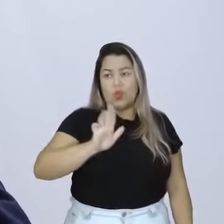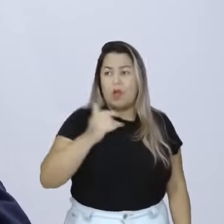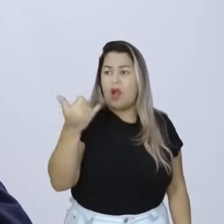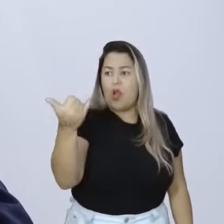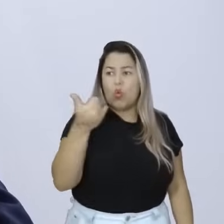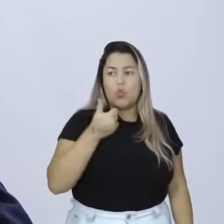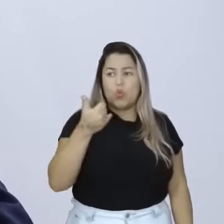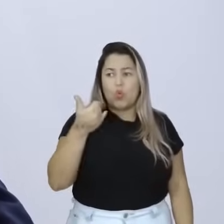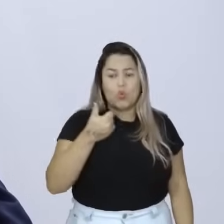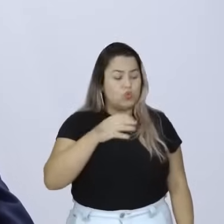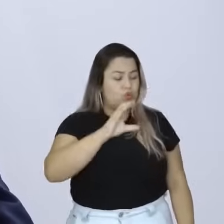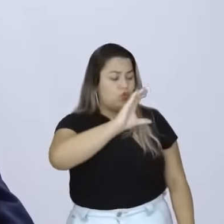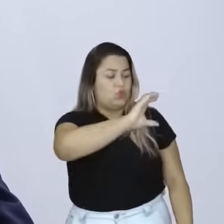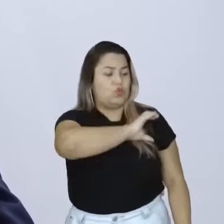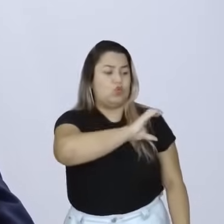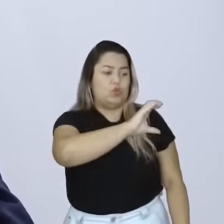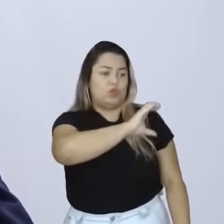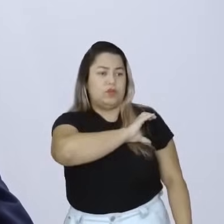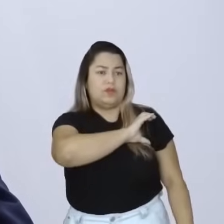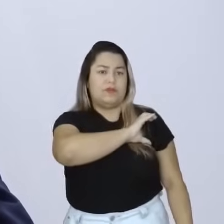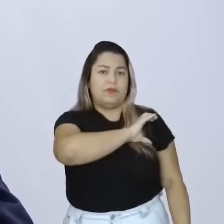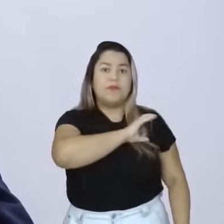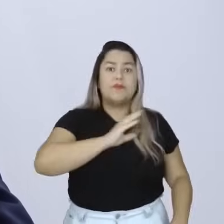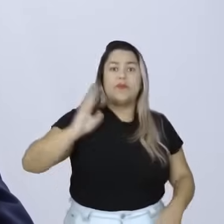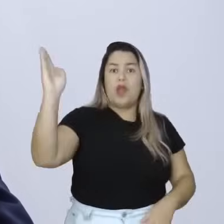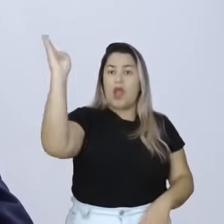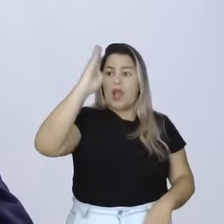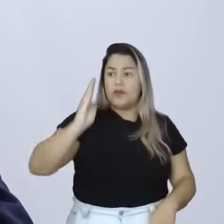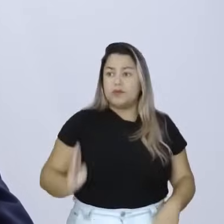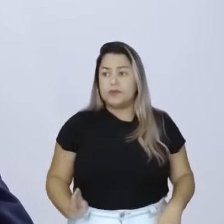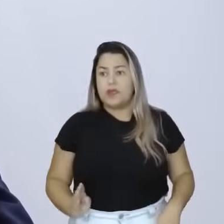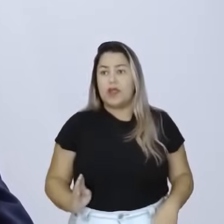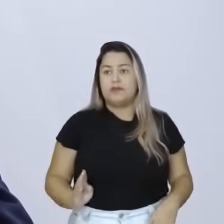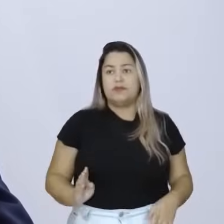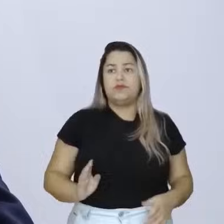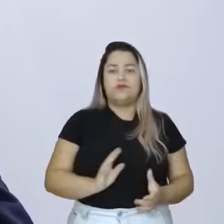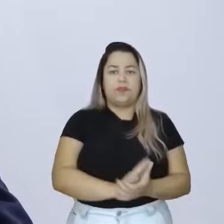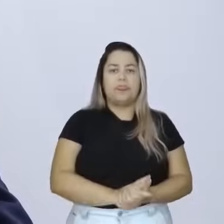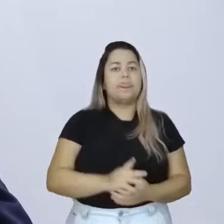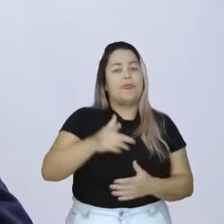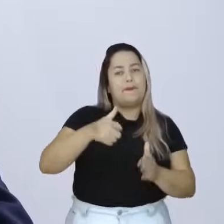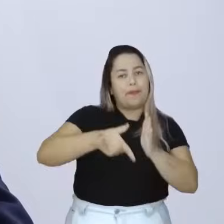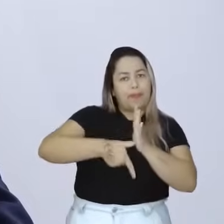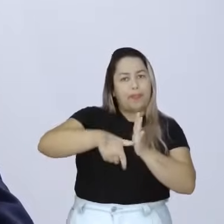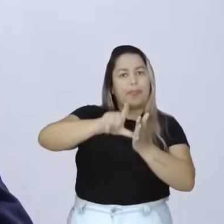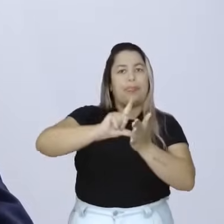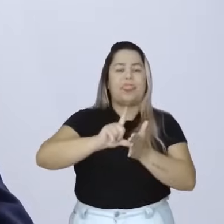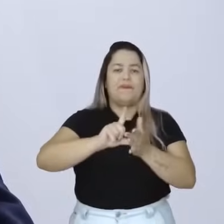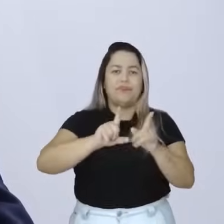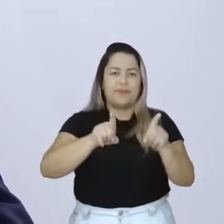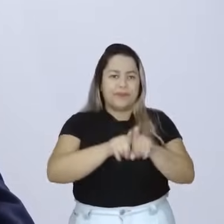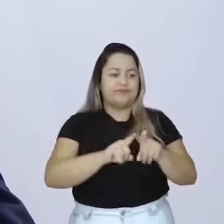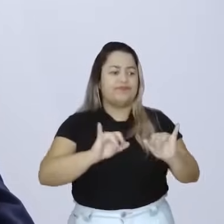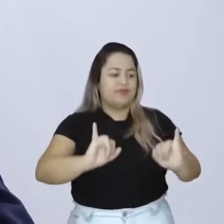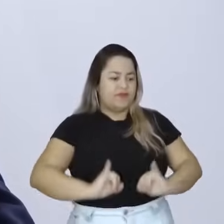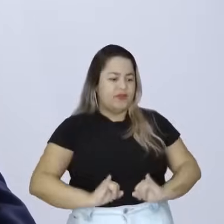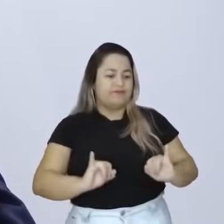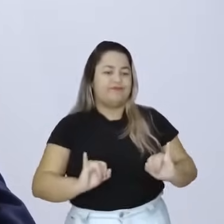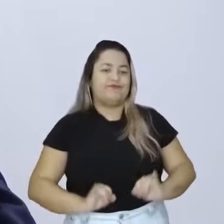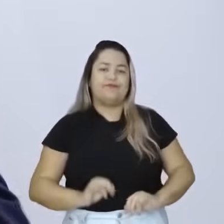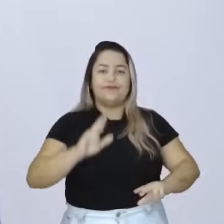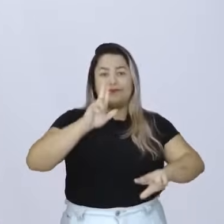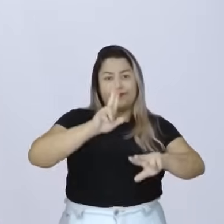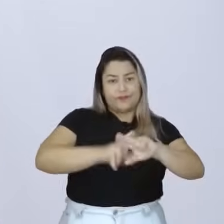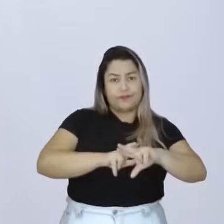eu estava coordenando as caravanas dele pelo Brasil, antes dele sofrer aquela prisão injusta,